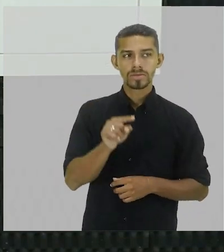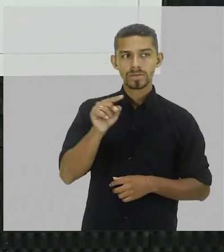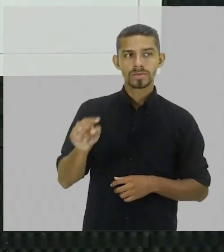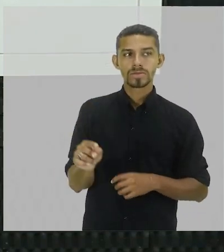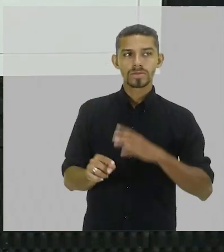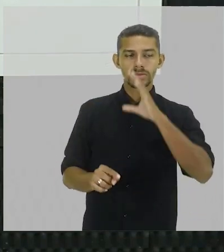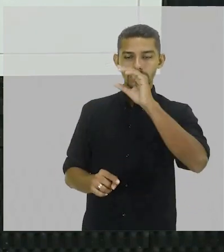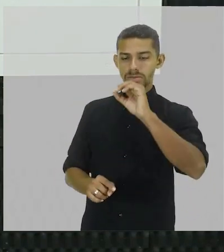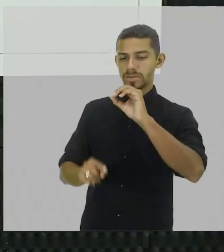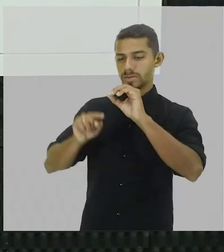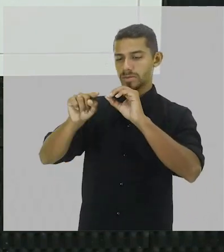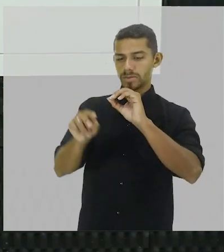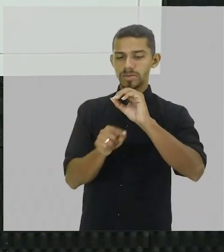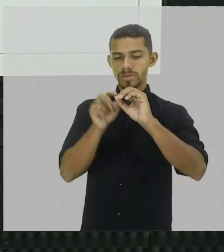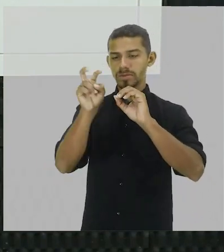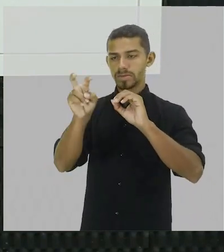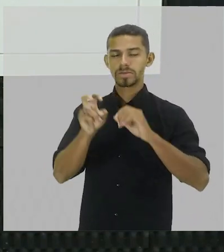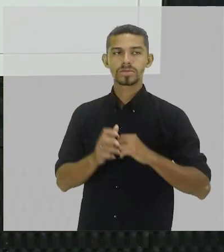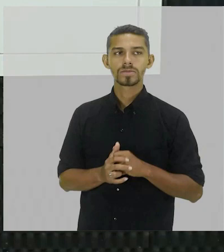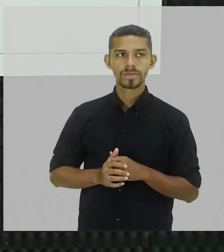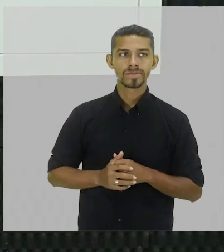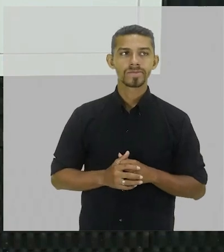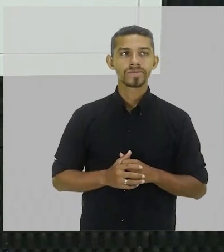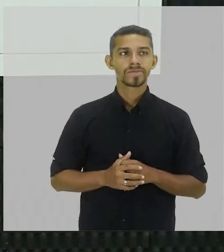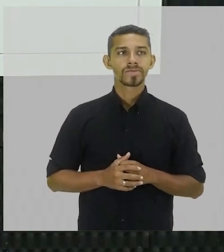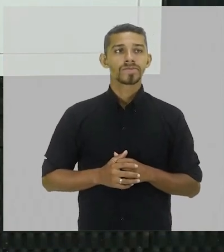vezes 0,5.